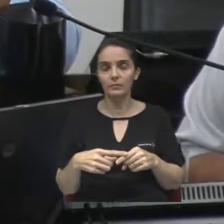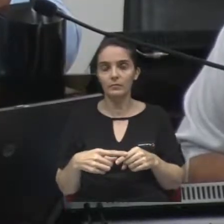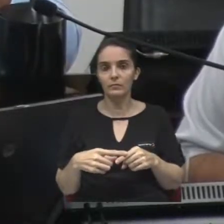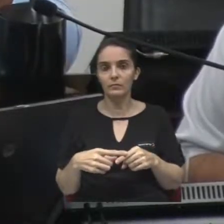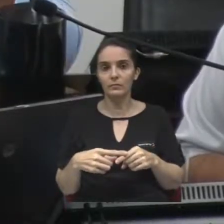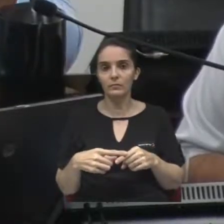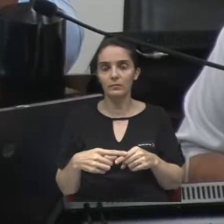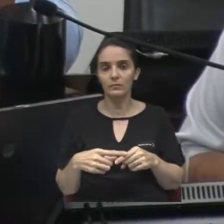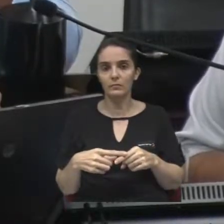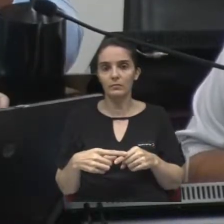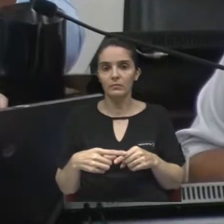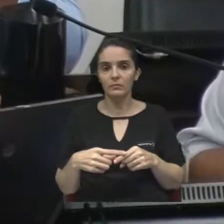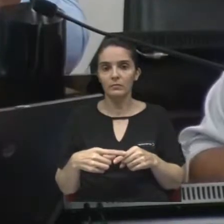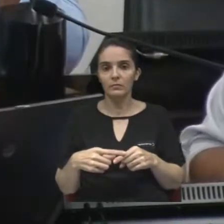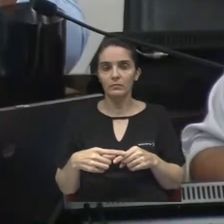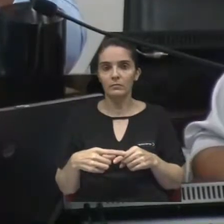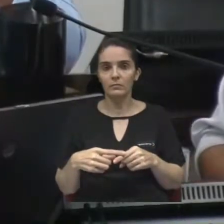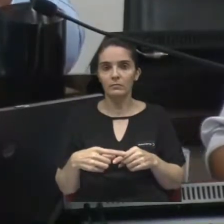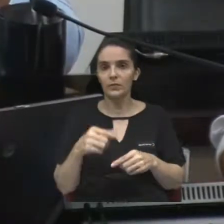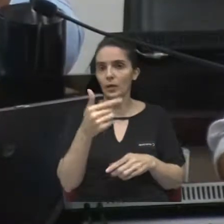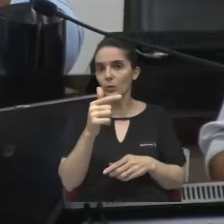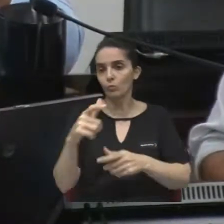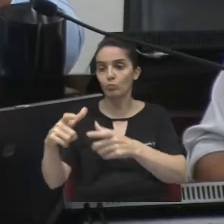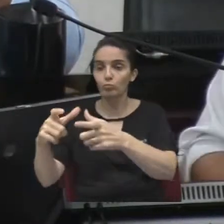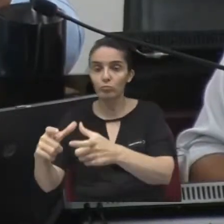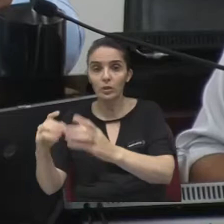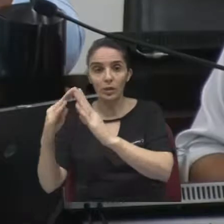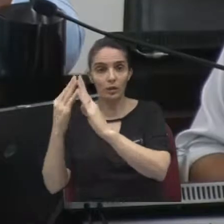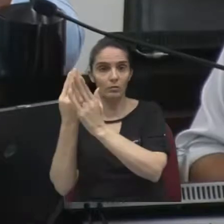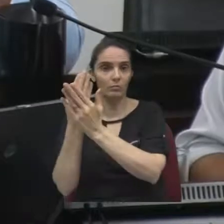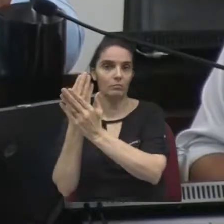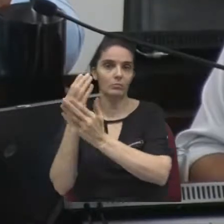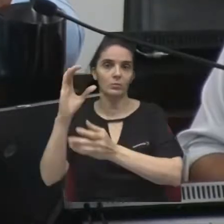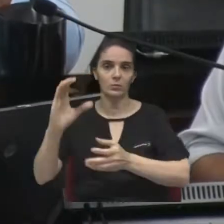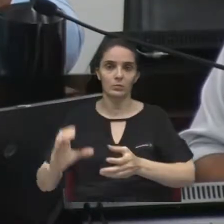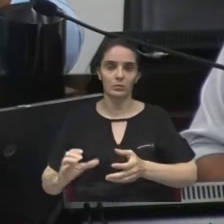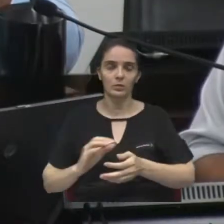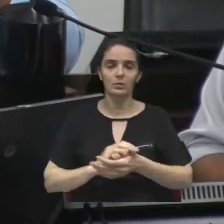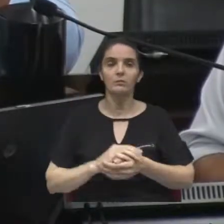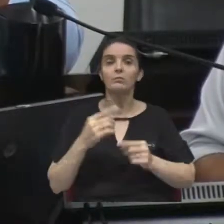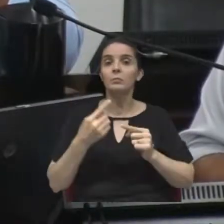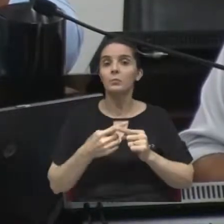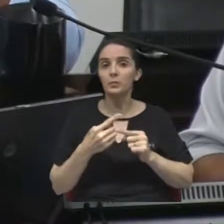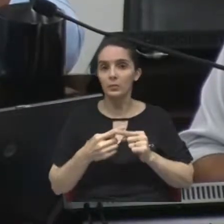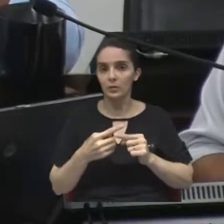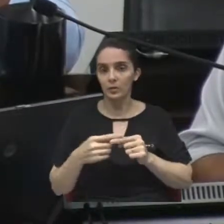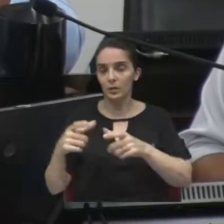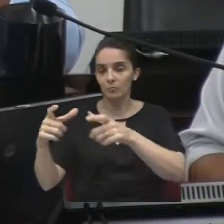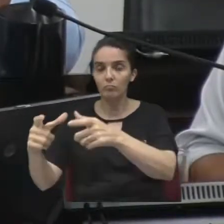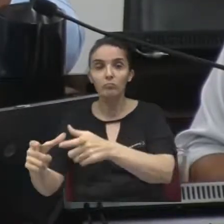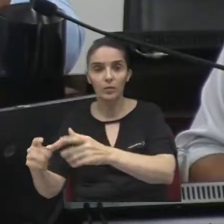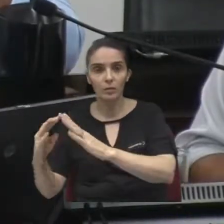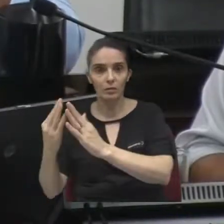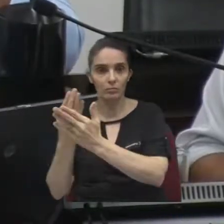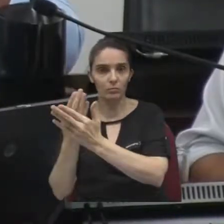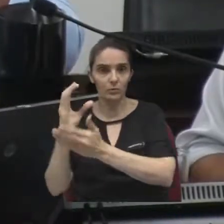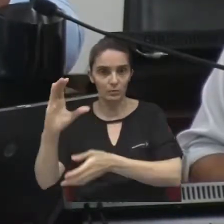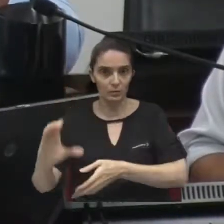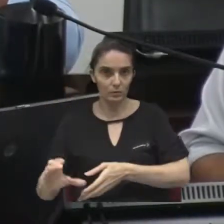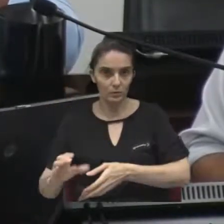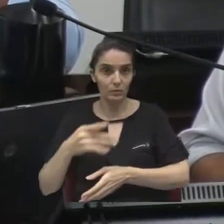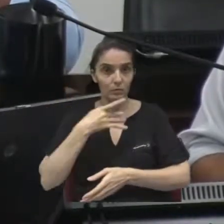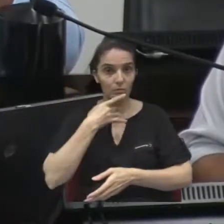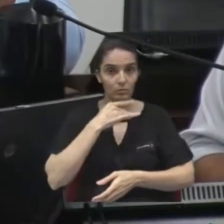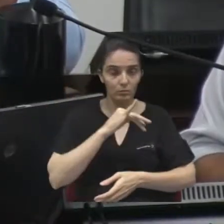na questão da oferta das vagas. Por muitas vezes, as vagas são ofertadas e os pais, por